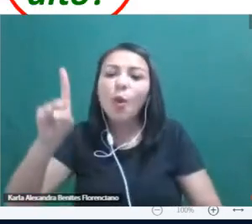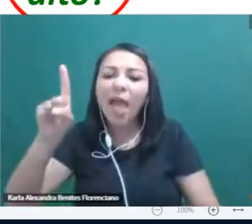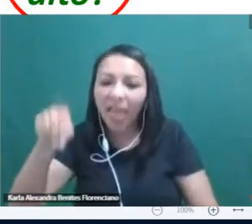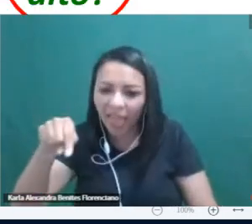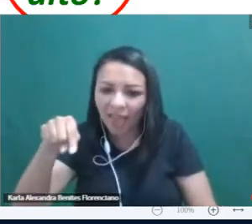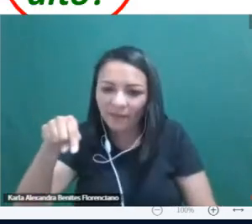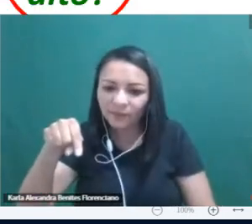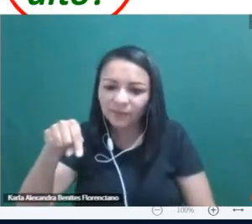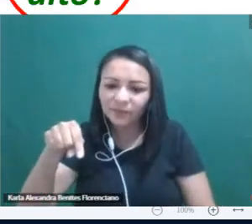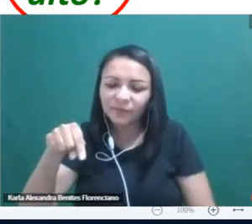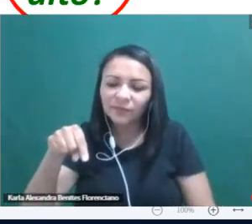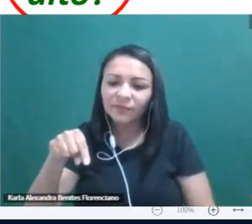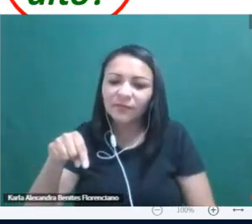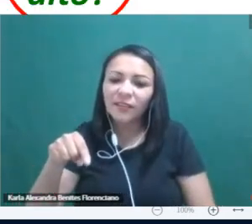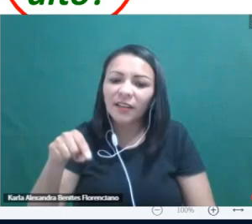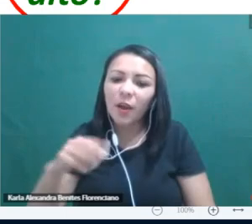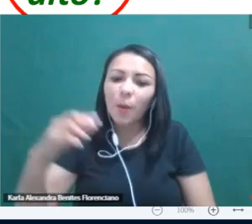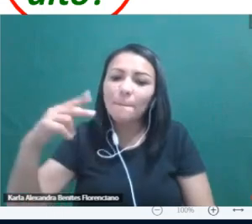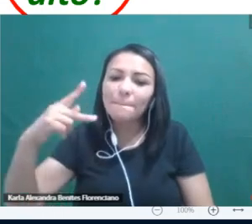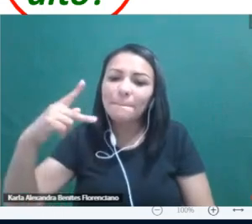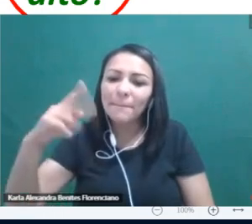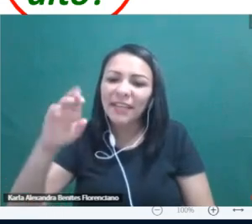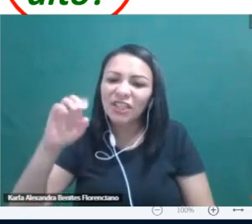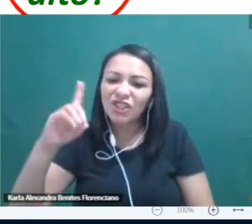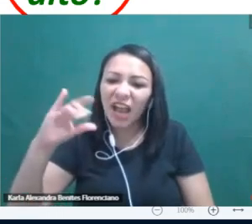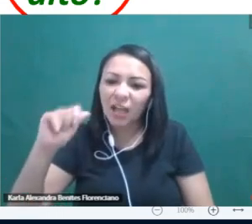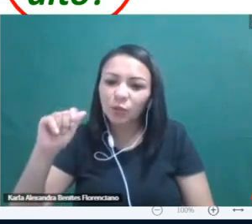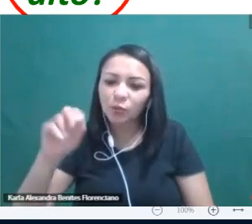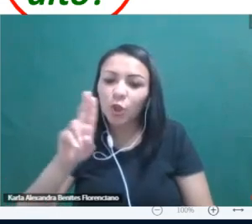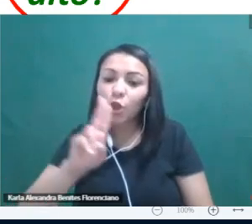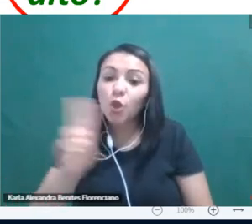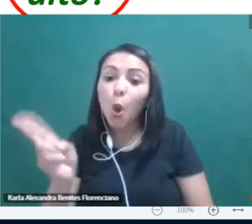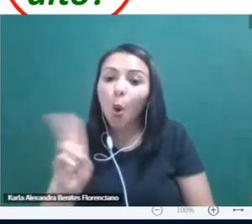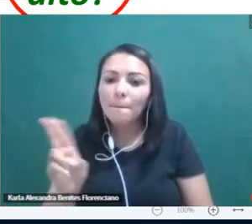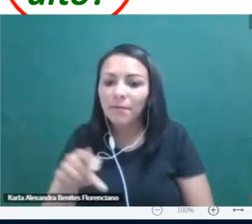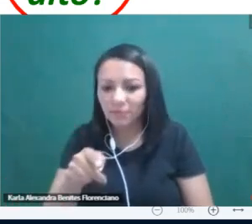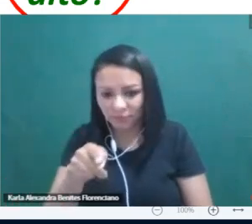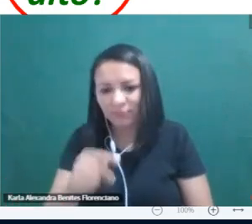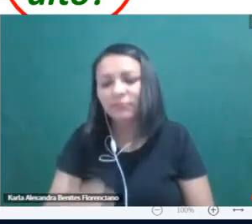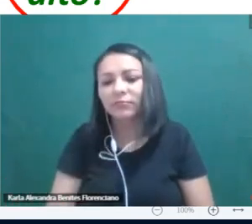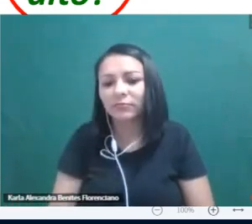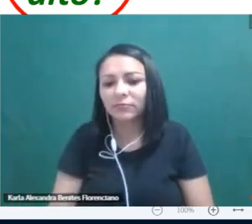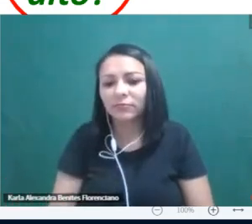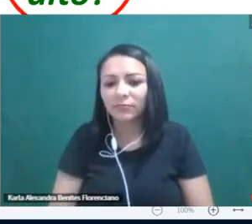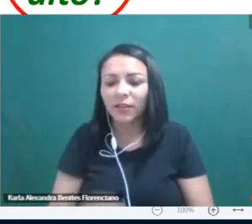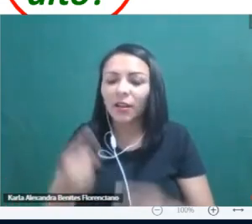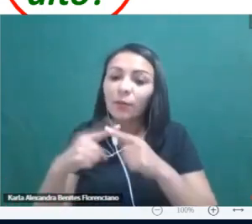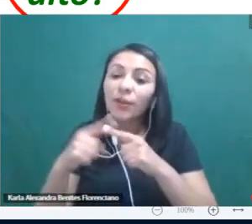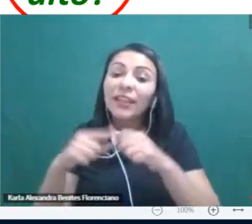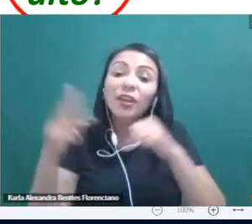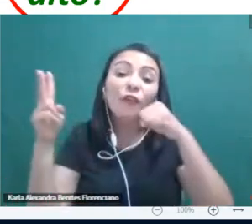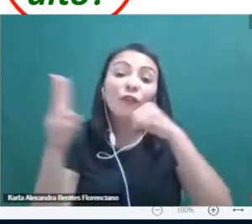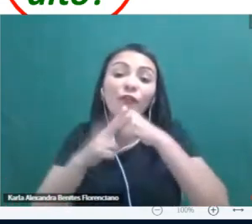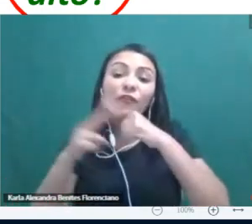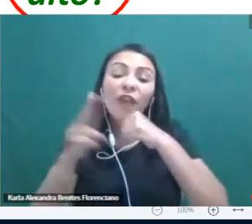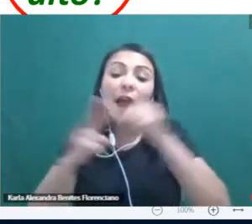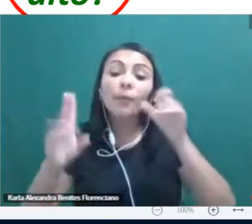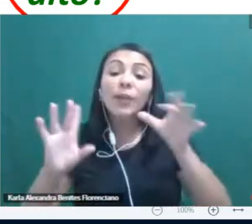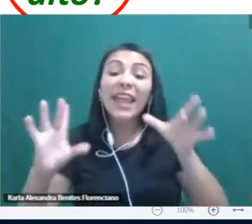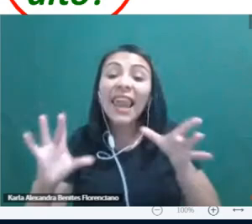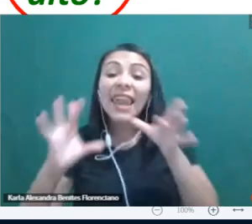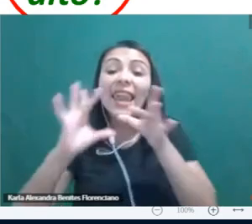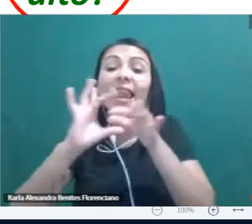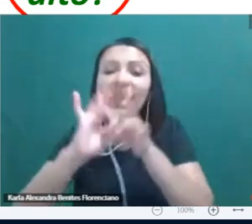um predicado nominal com o verbo de ligação ser.